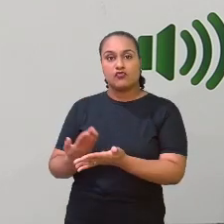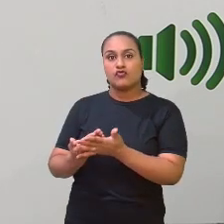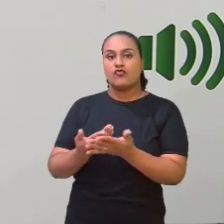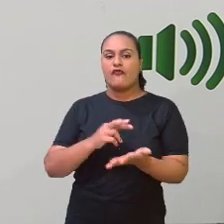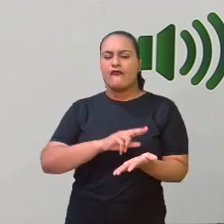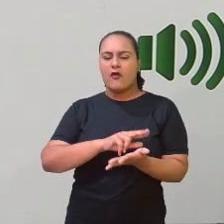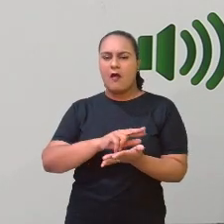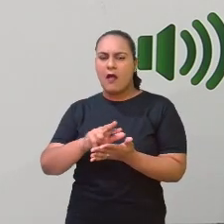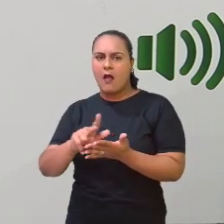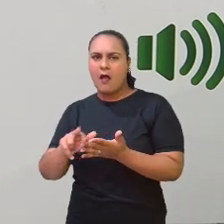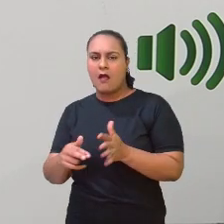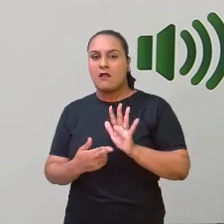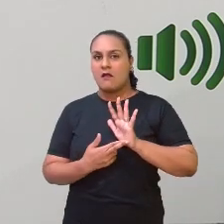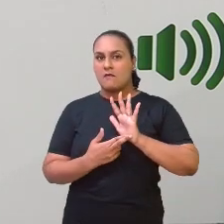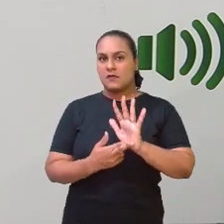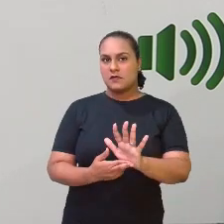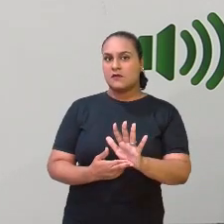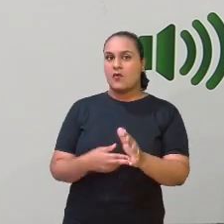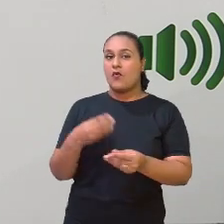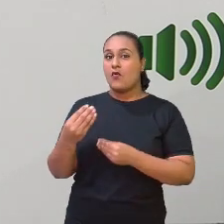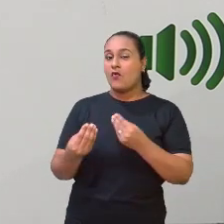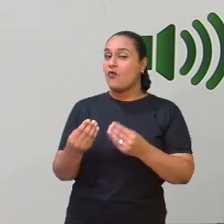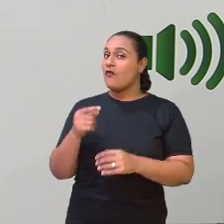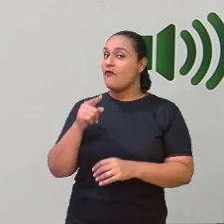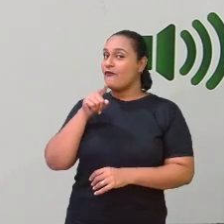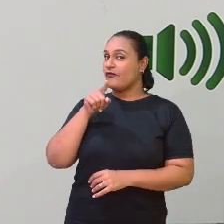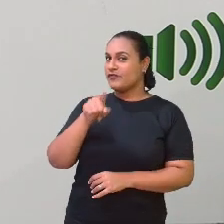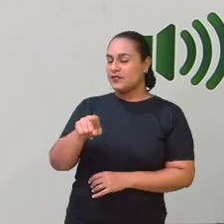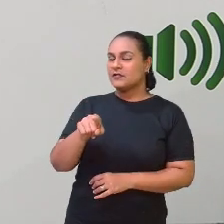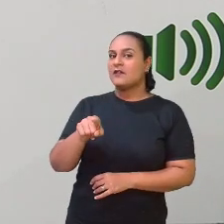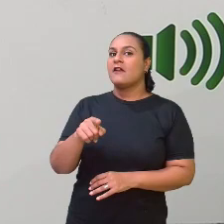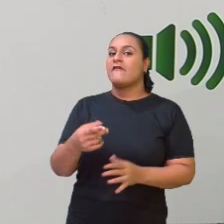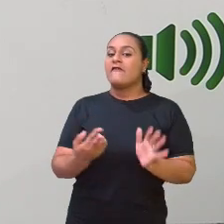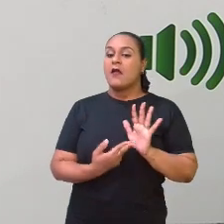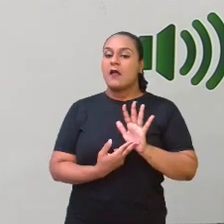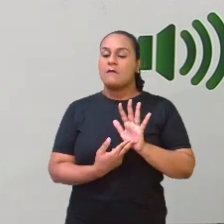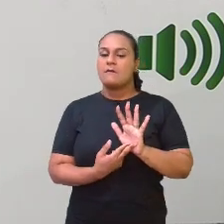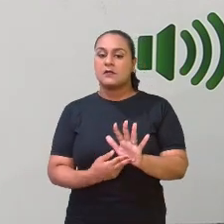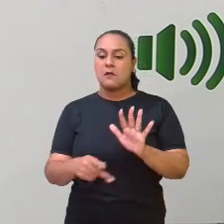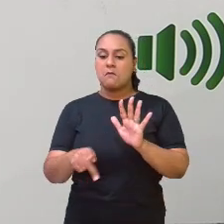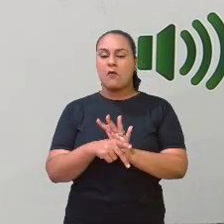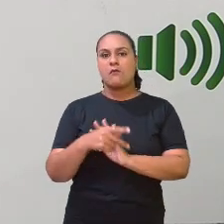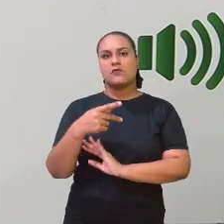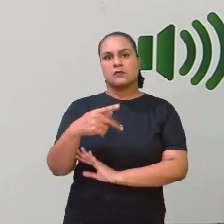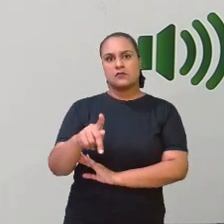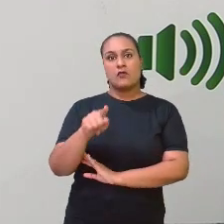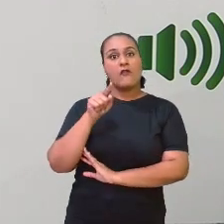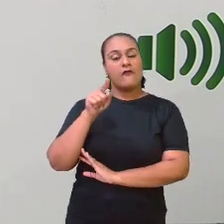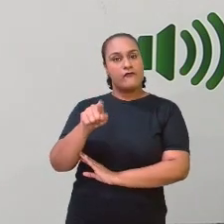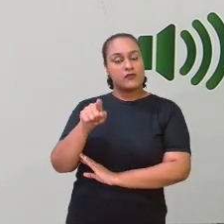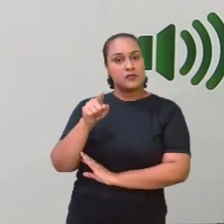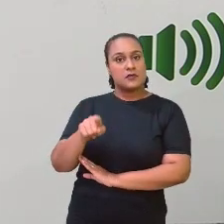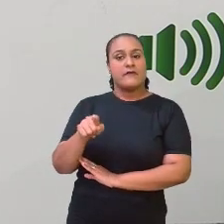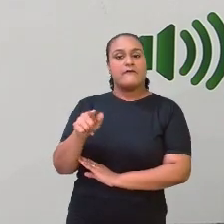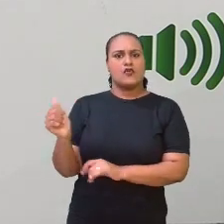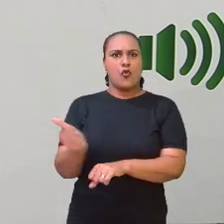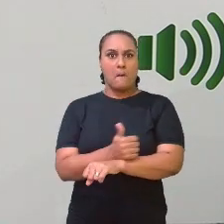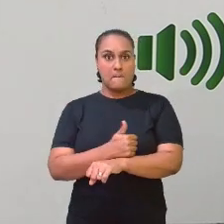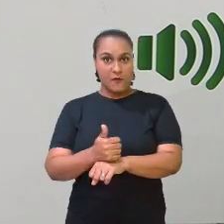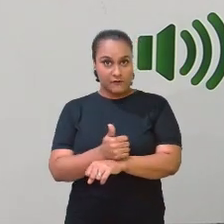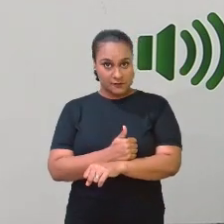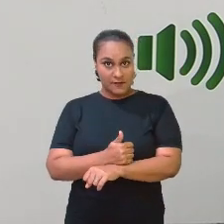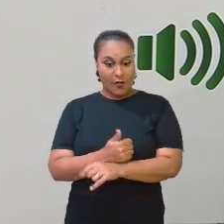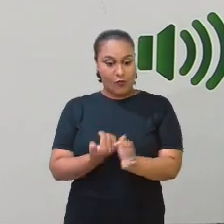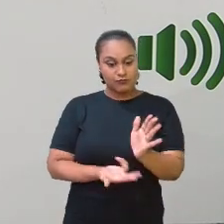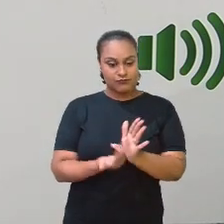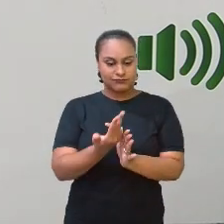vai representar a sua maneira. Isso mesmo, você vai ser o artista nesse momento aqui, ó.